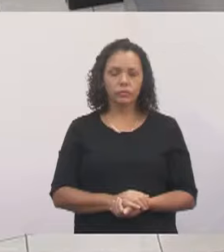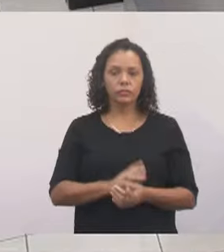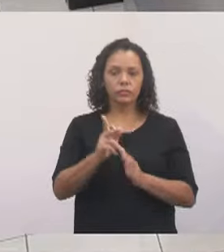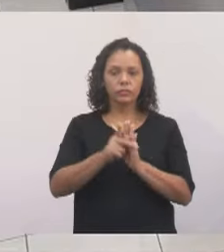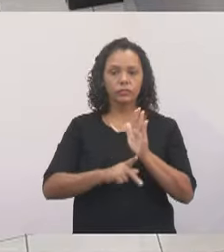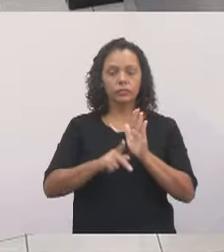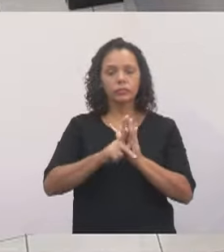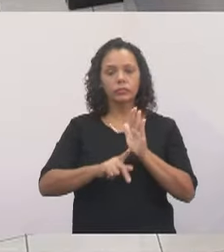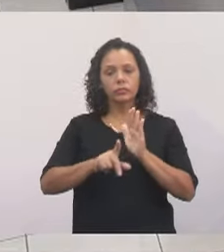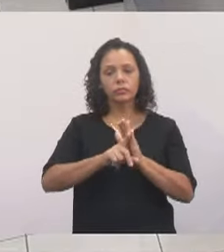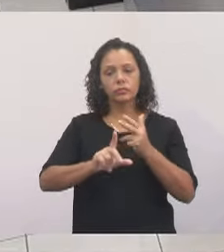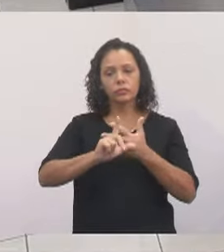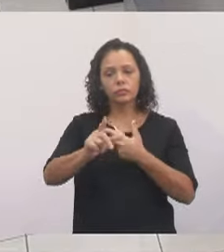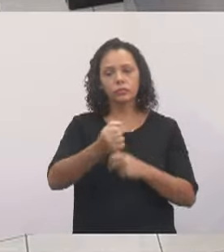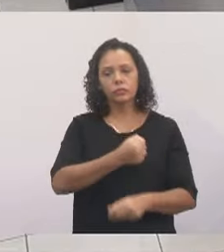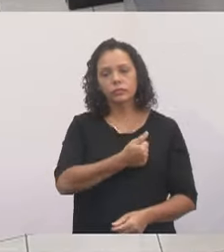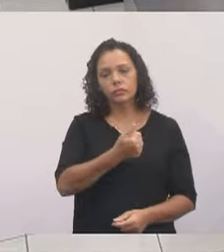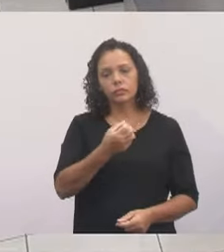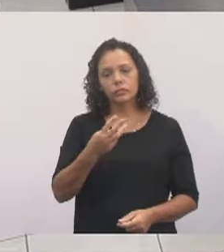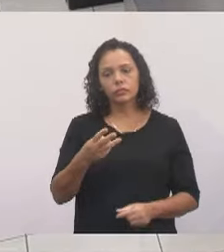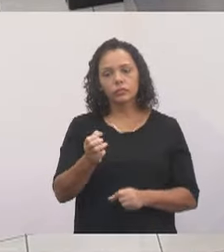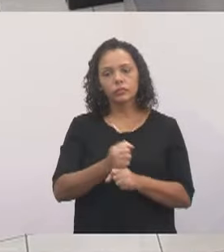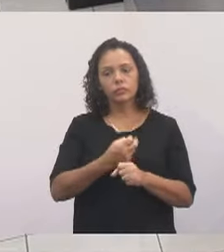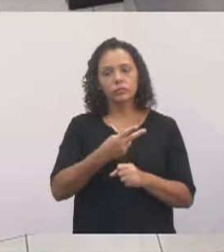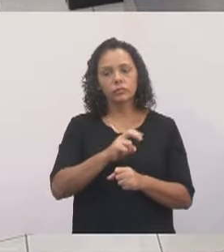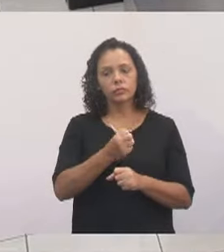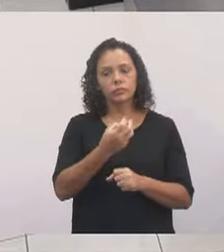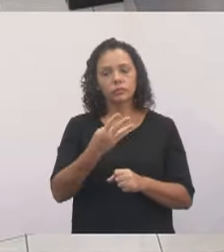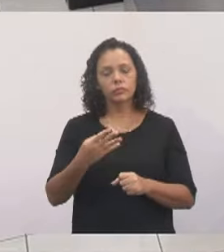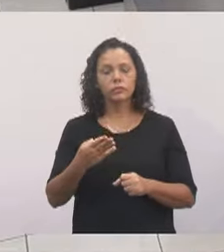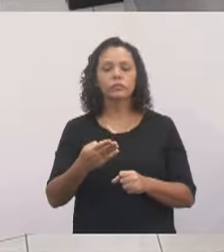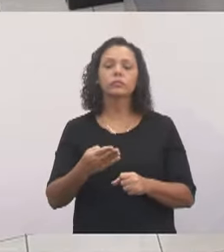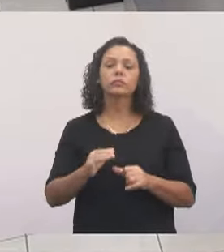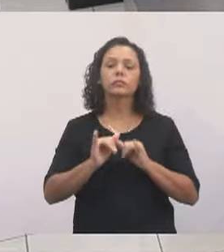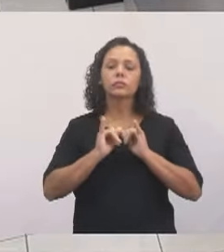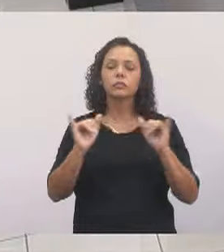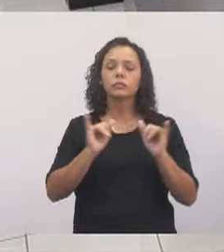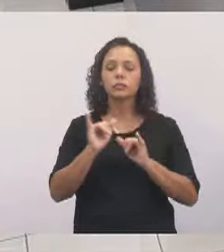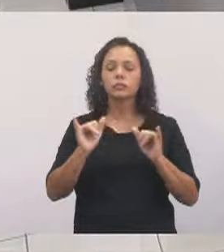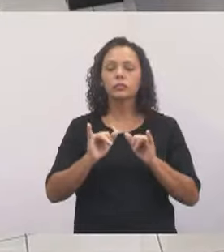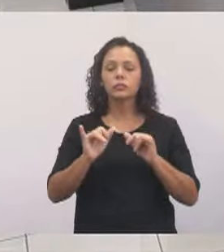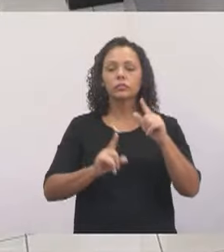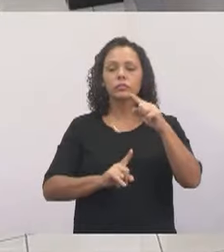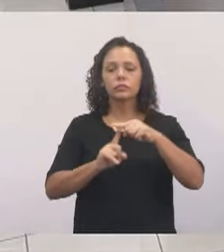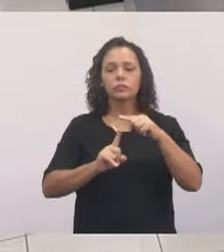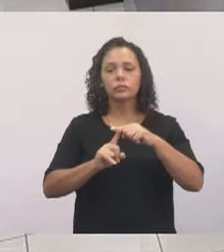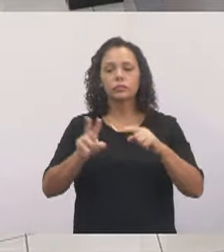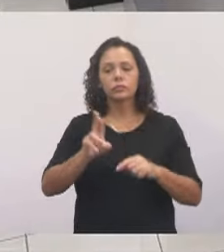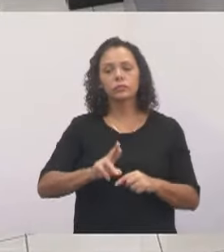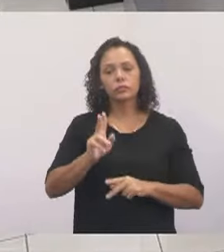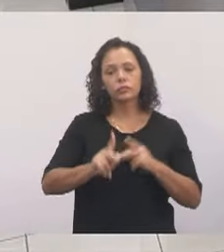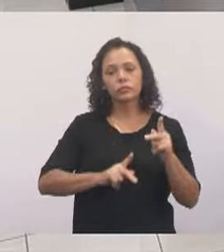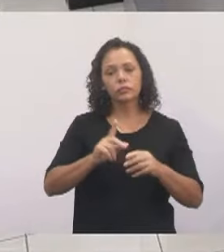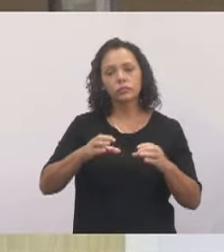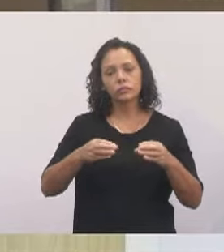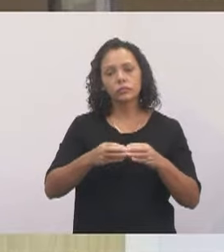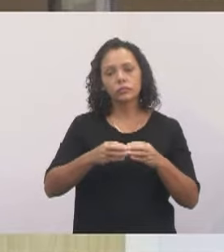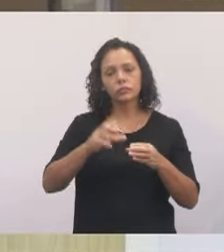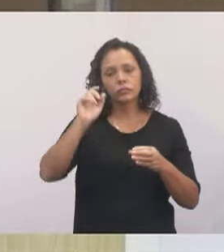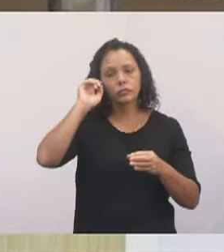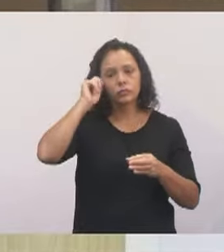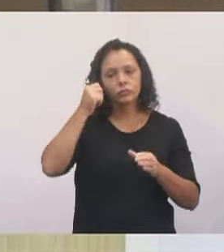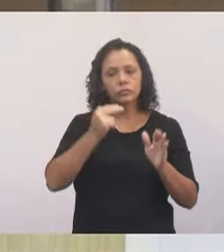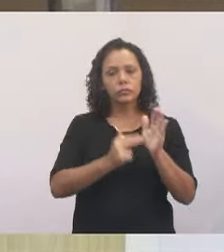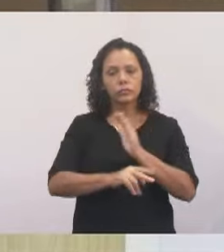Projeto de lei do Legislativo número 13 de 2024 declara de utilidade pública o Ponte Preta Futebol Clube, autor